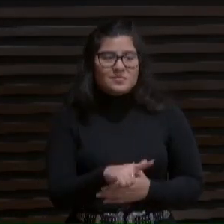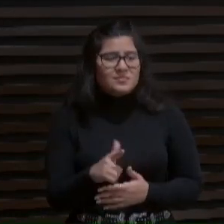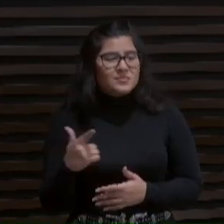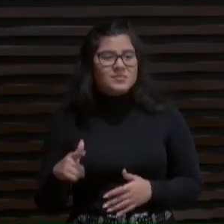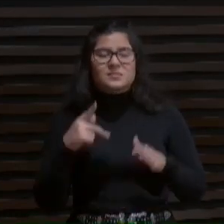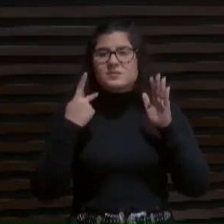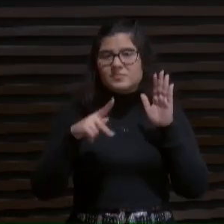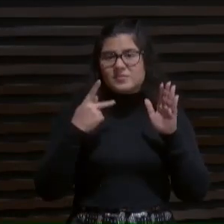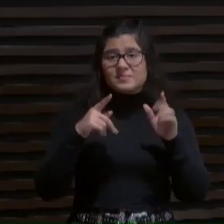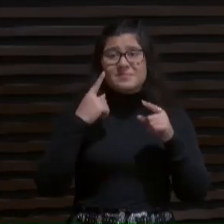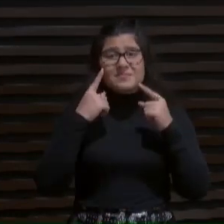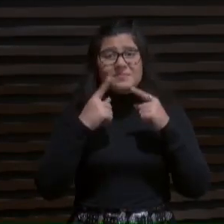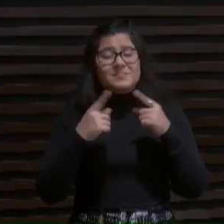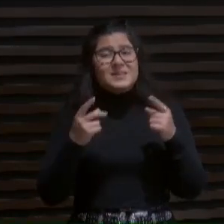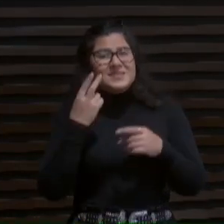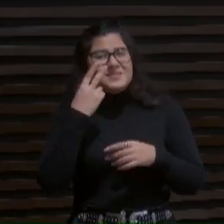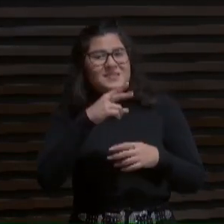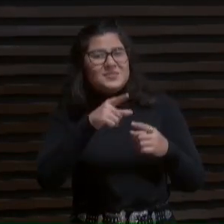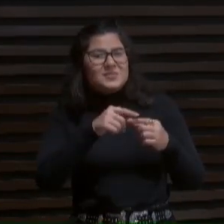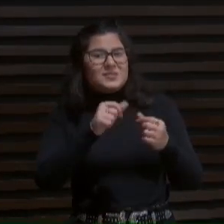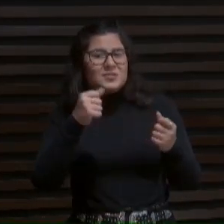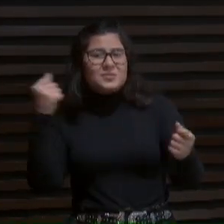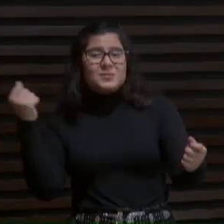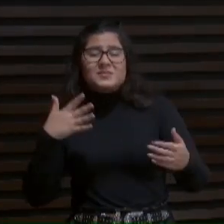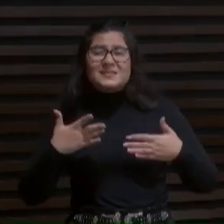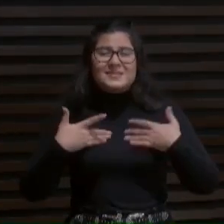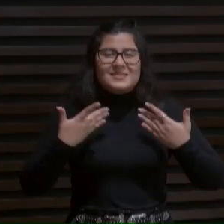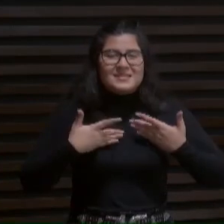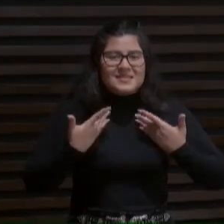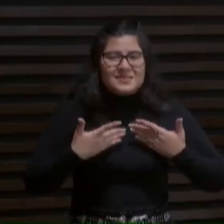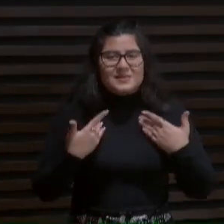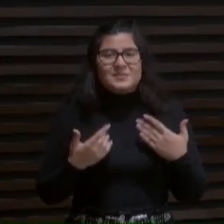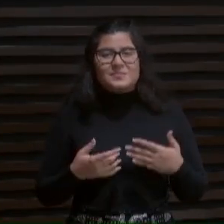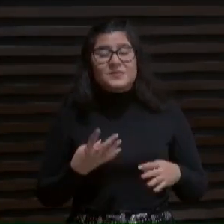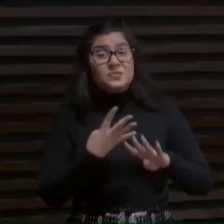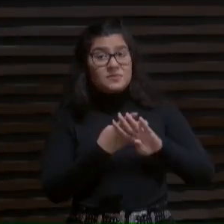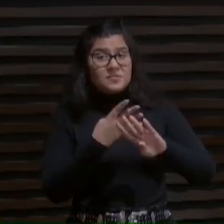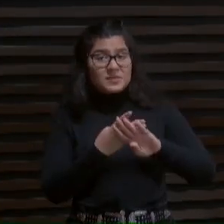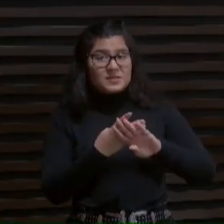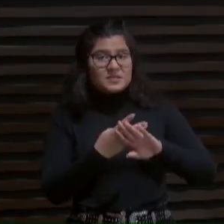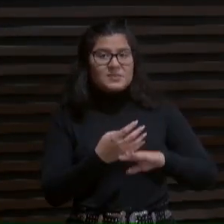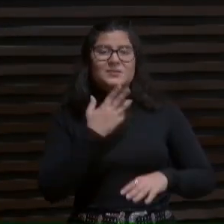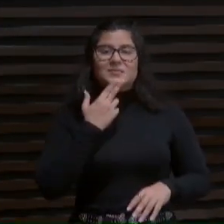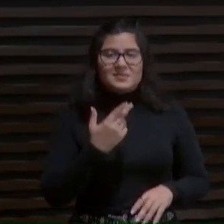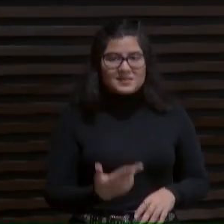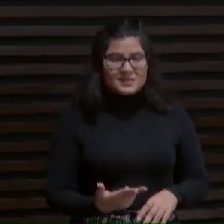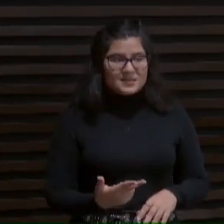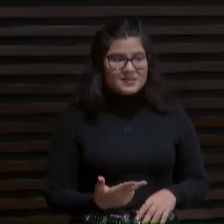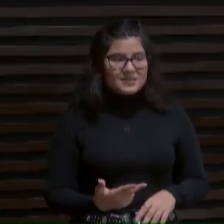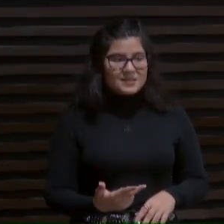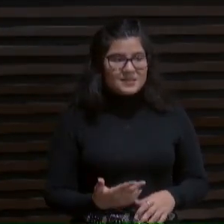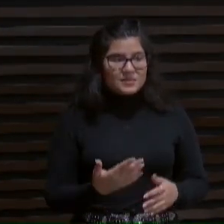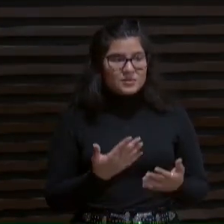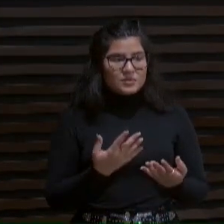viram-nas de longe, e se alegraram com elas, confessando que eram estrangeiros e peregrinos